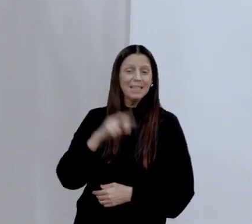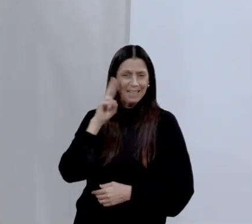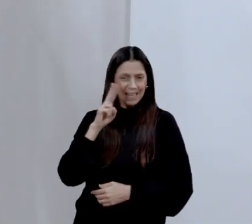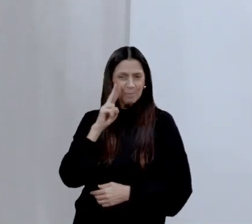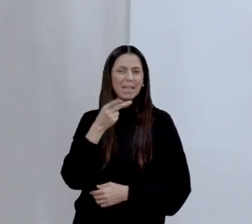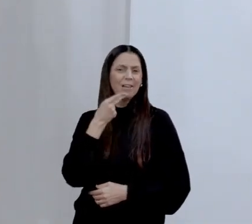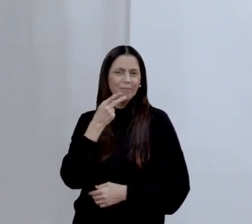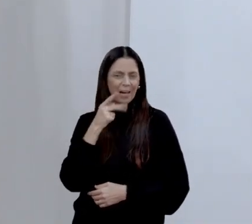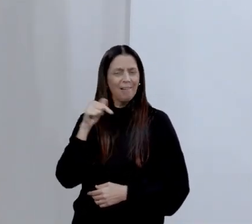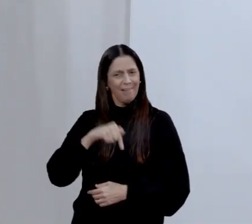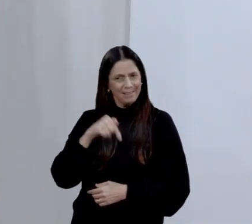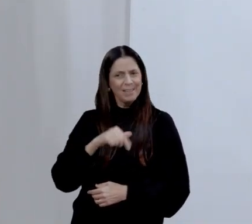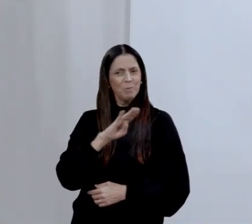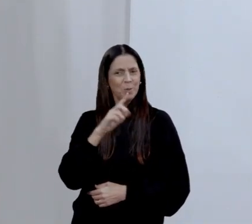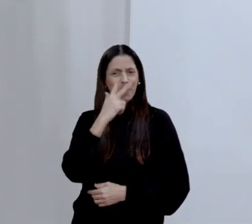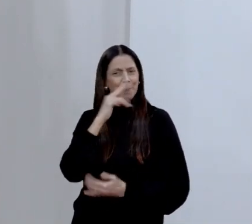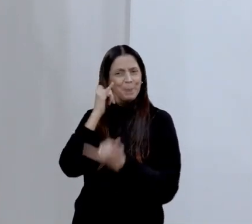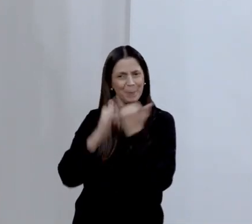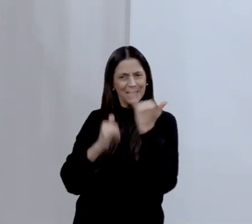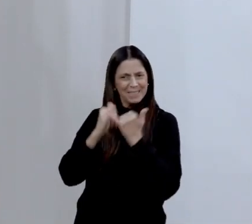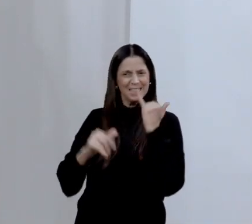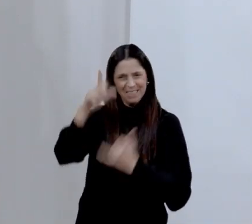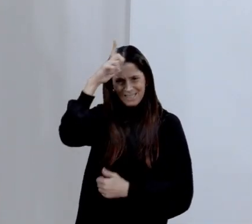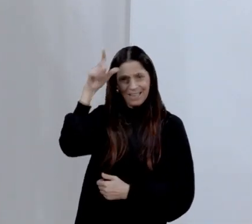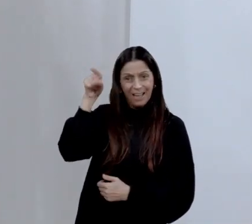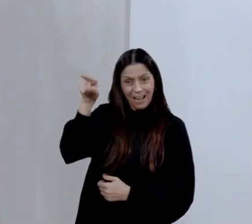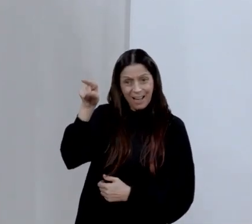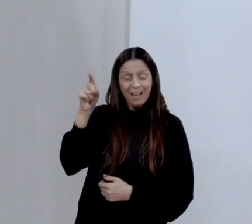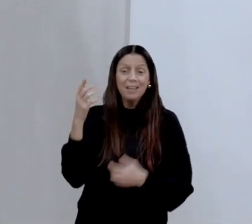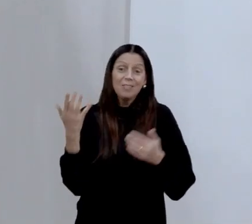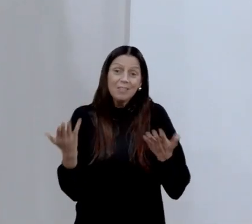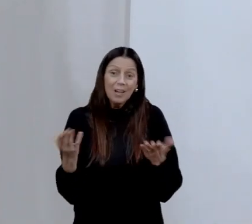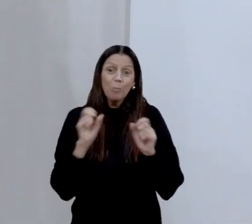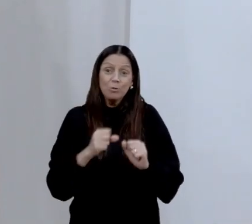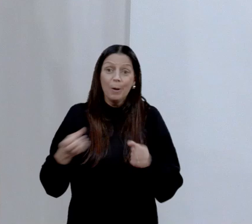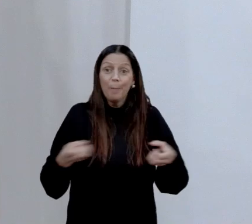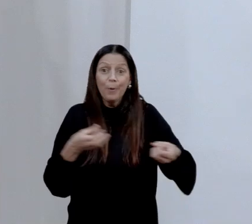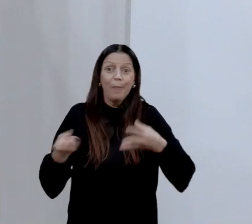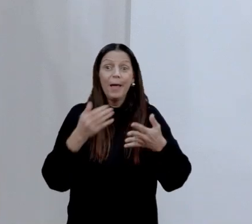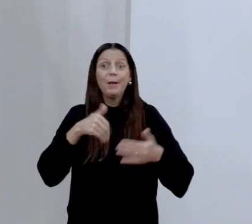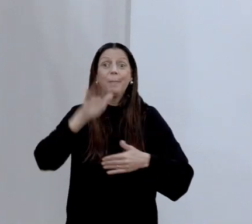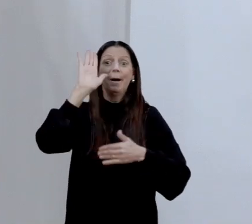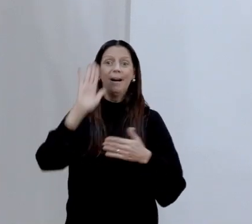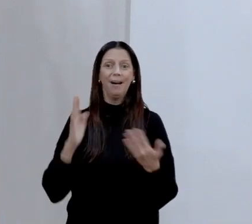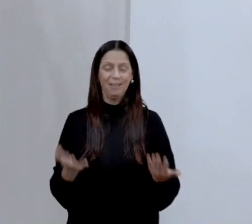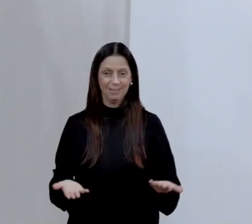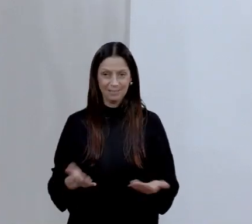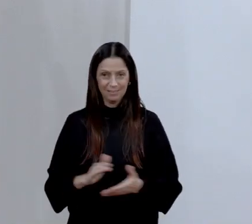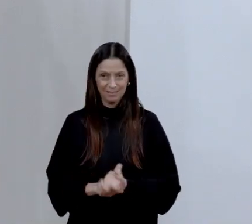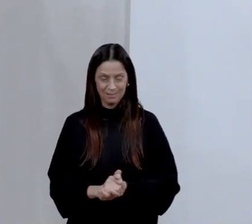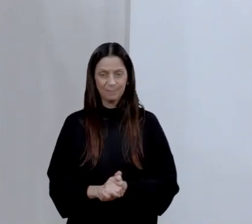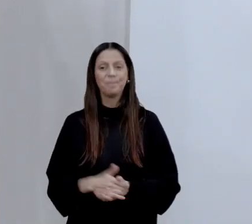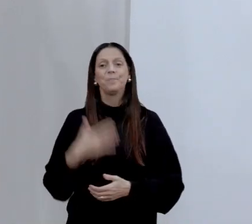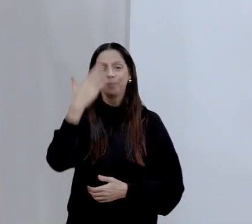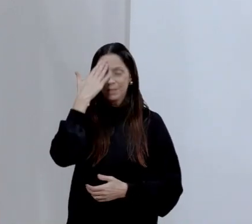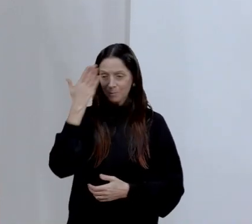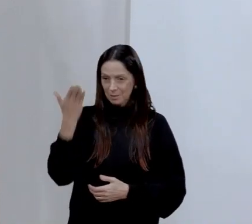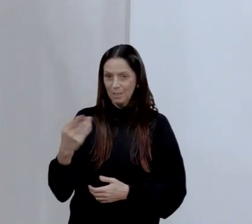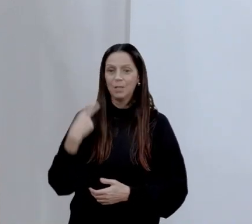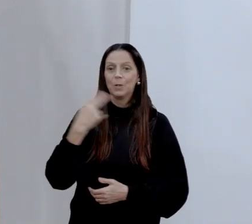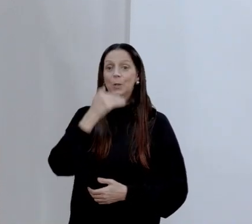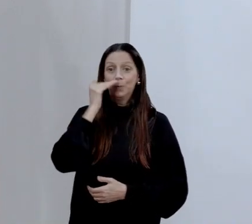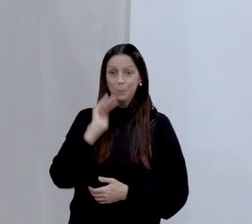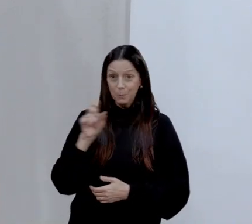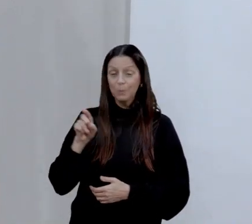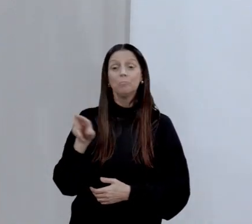que transporte coletivo em Blumenau não é tratado com a prioridade que deveria ser tratado, vereador Bruin. E eu sei que Vossa Excelência é usuário recorrente